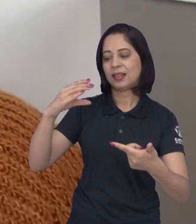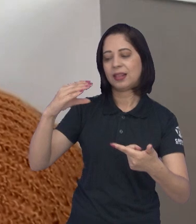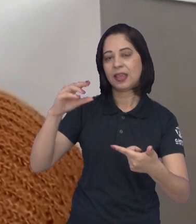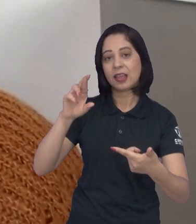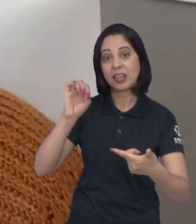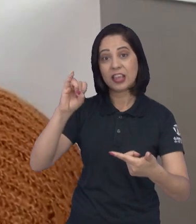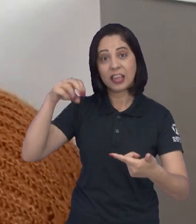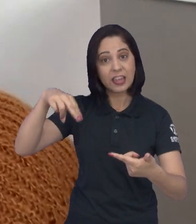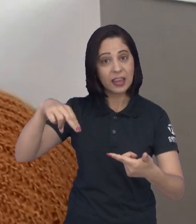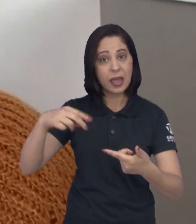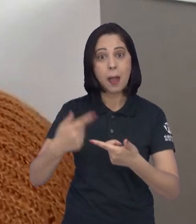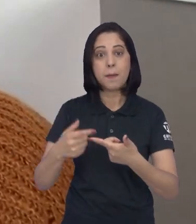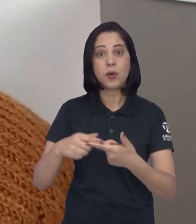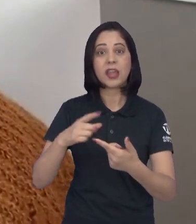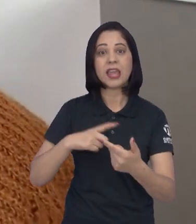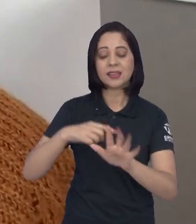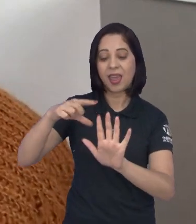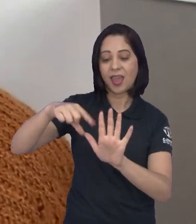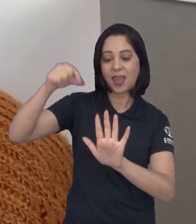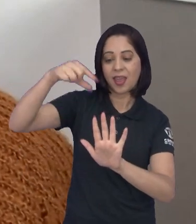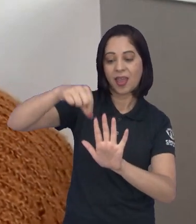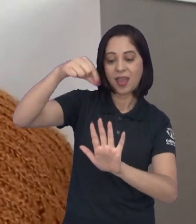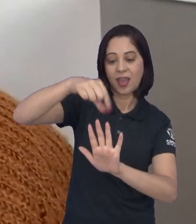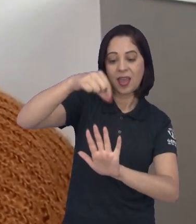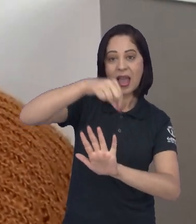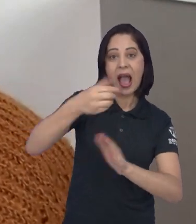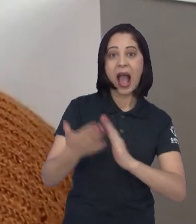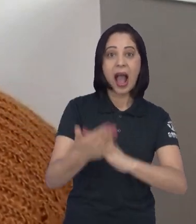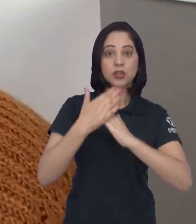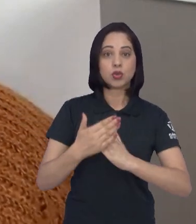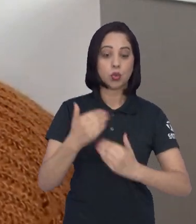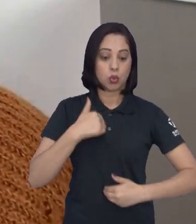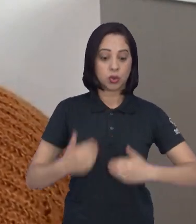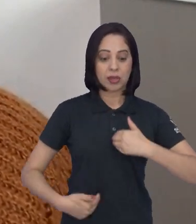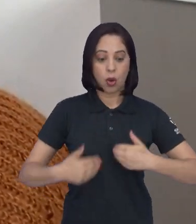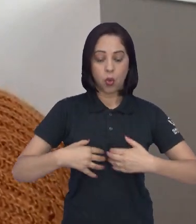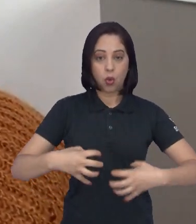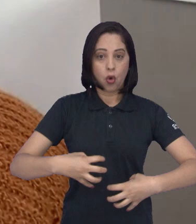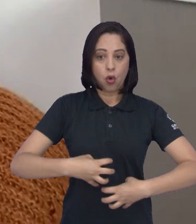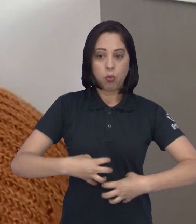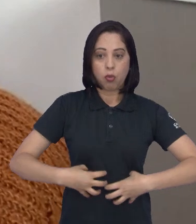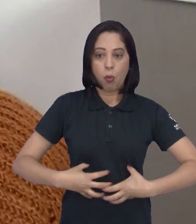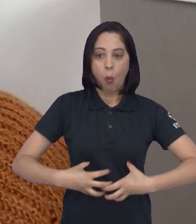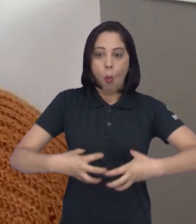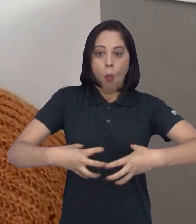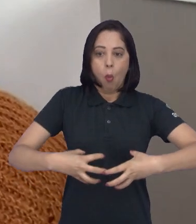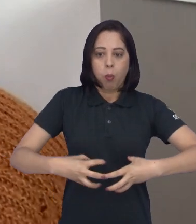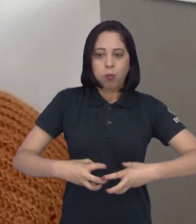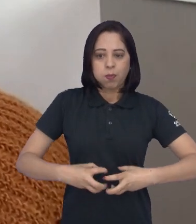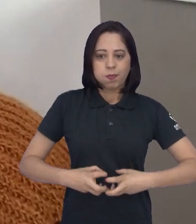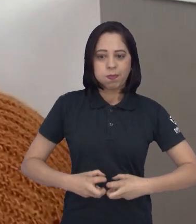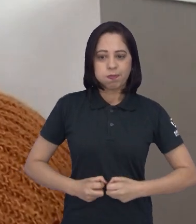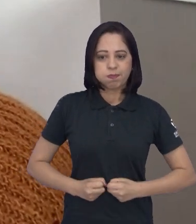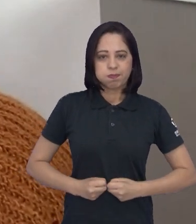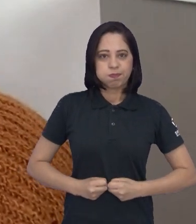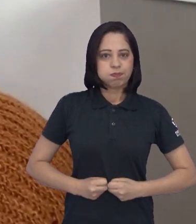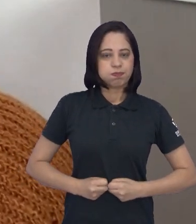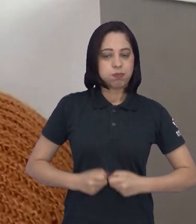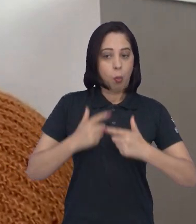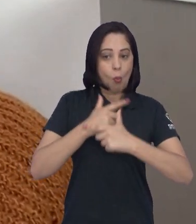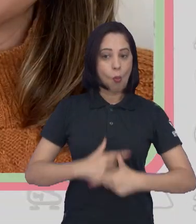ervas que atuam como ação antiinflamatória antioxidante então ajuda como um todo o